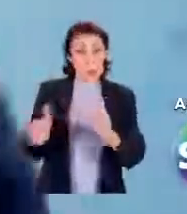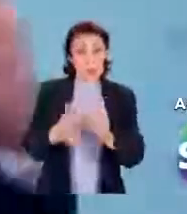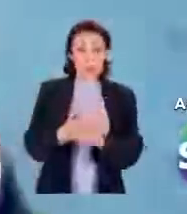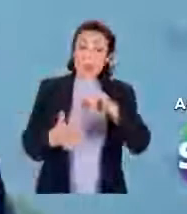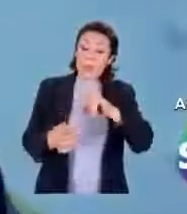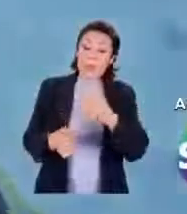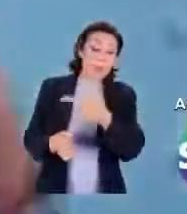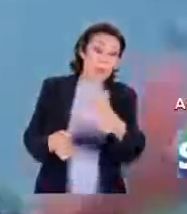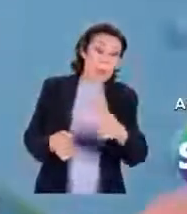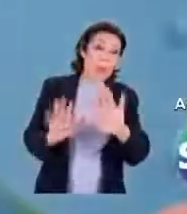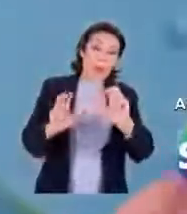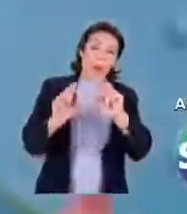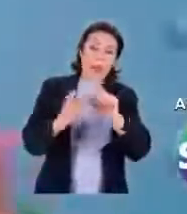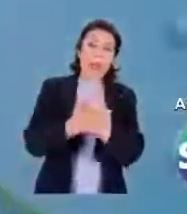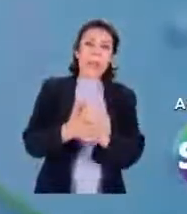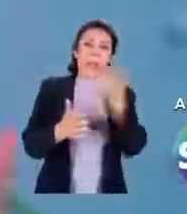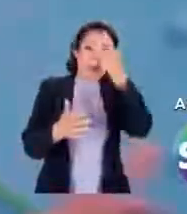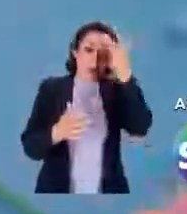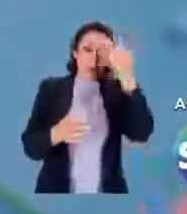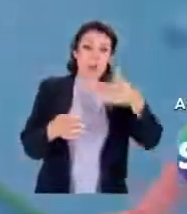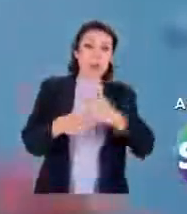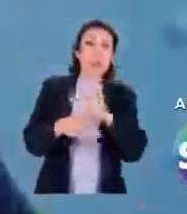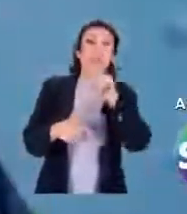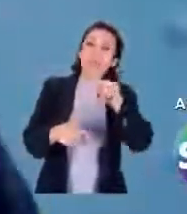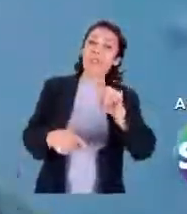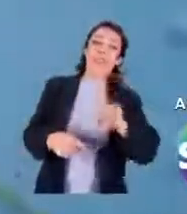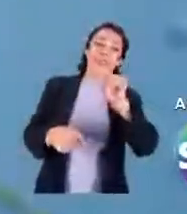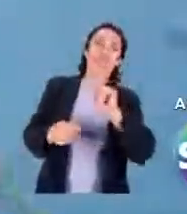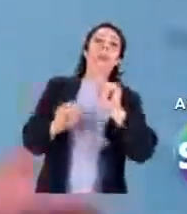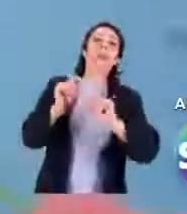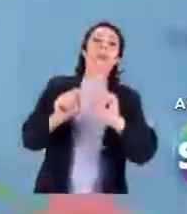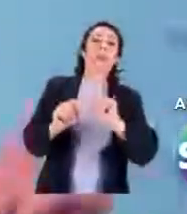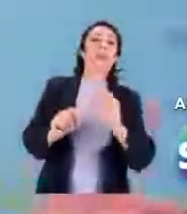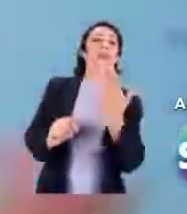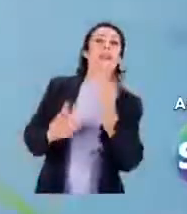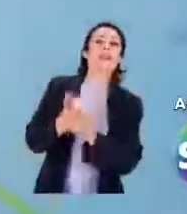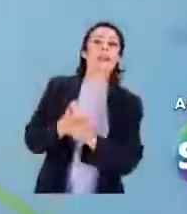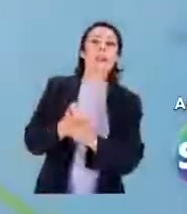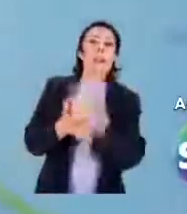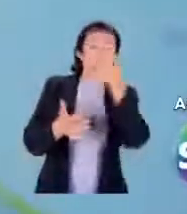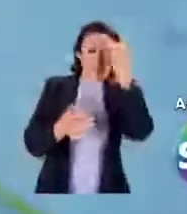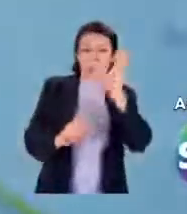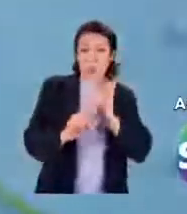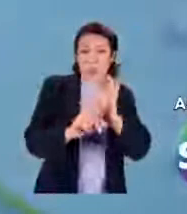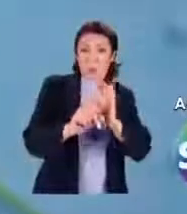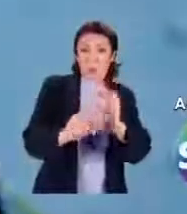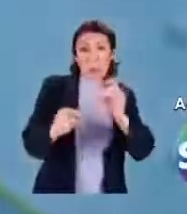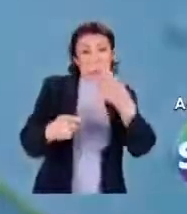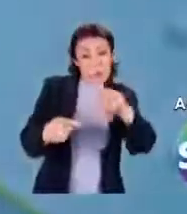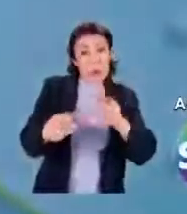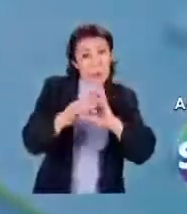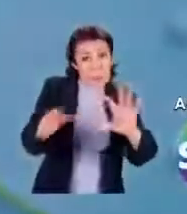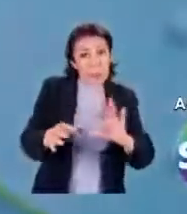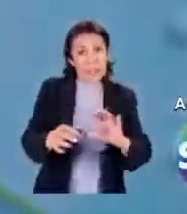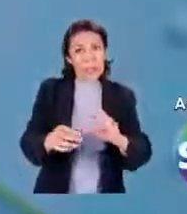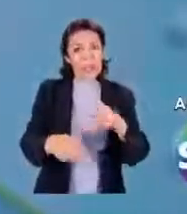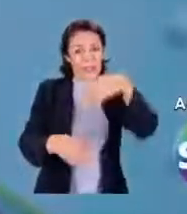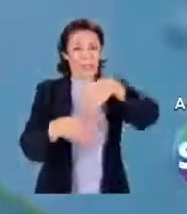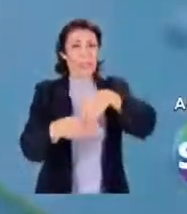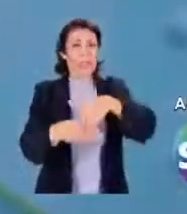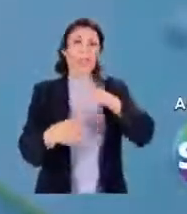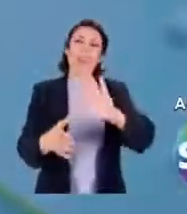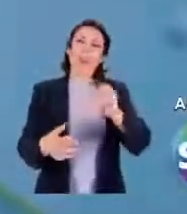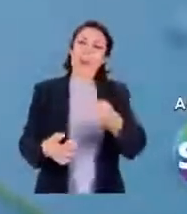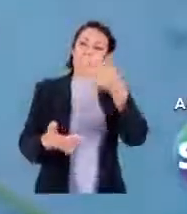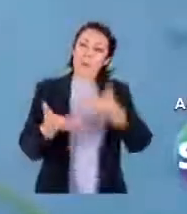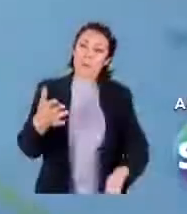começar não ganha não ganha hora quem ganha não ganha quem você decidir você não tá vendo tão tomando até a sua liberdade de votar me dá uma oportunidade E aí